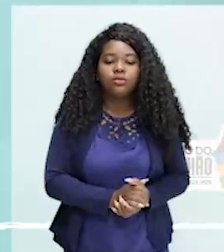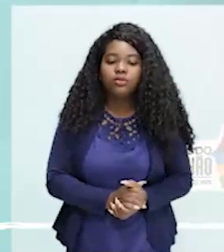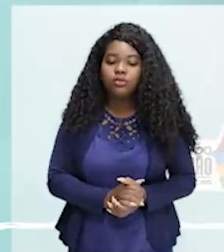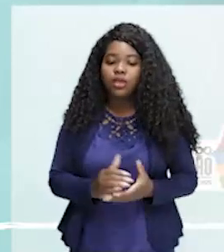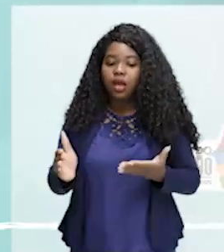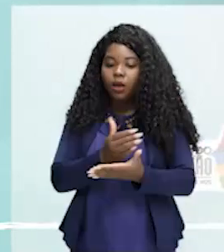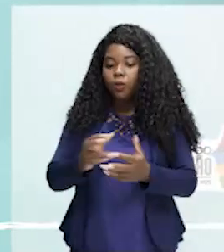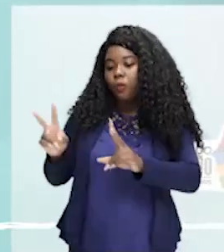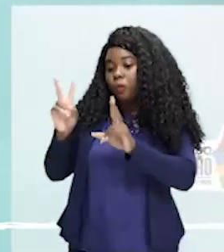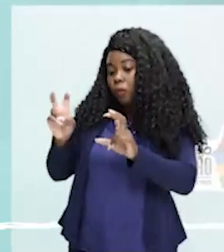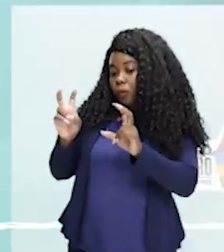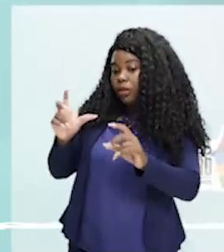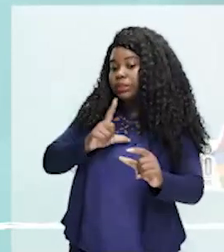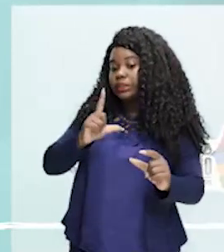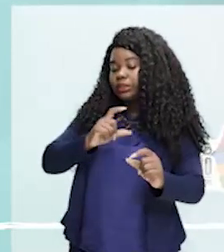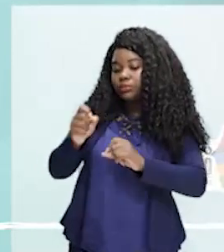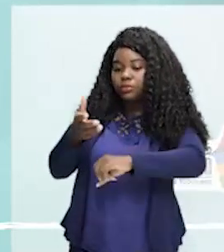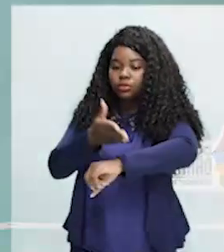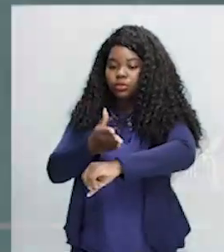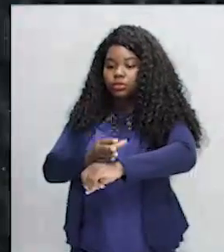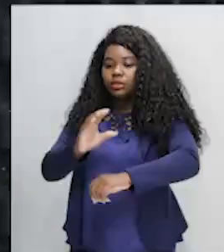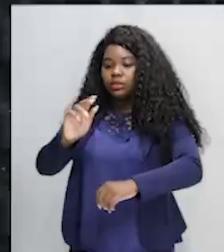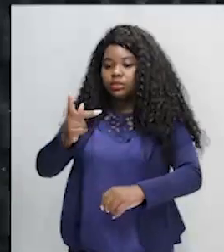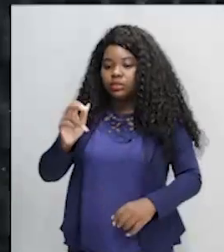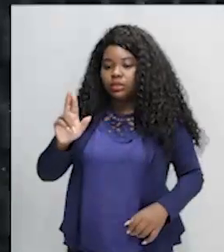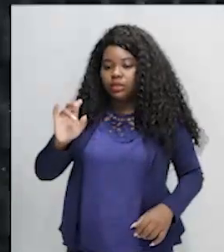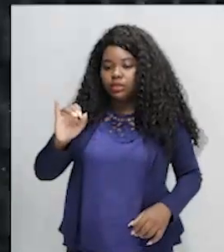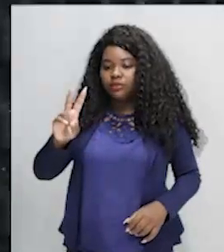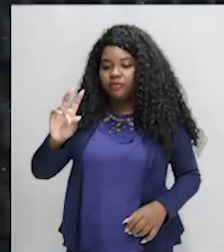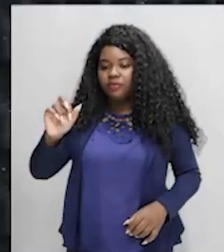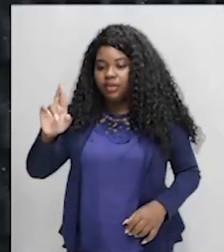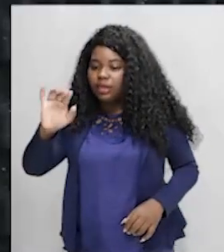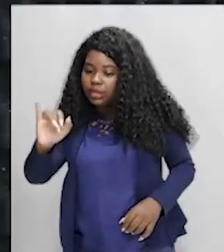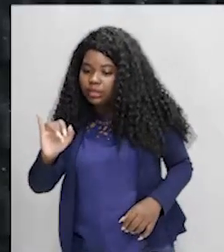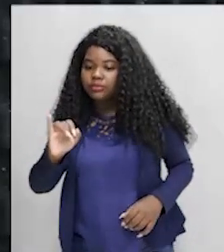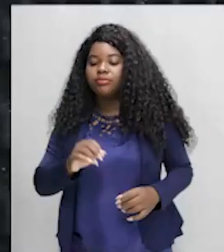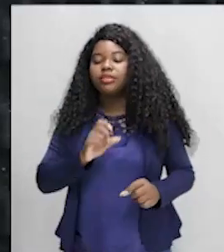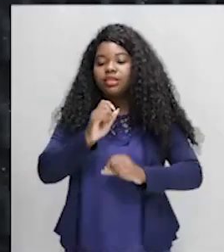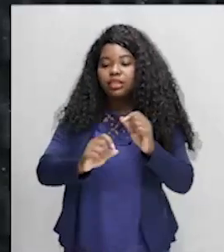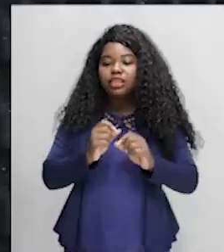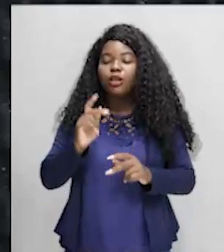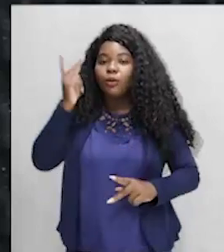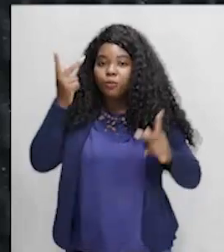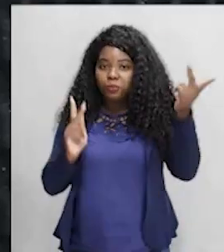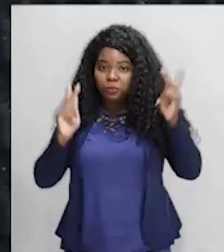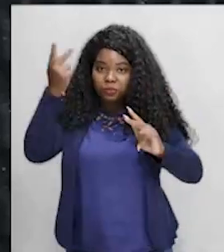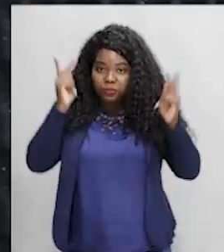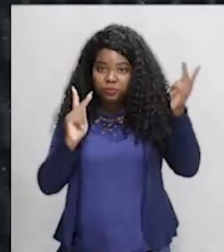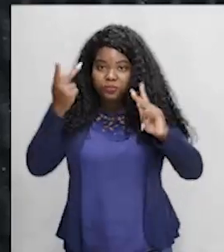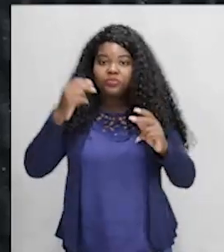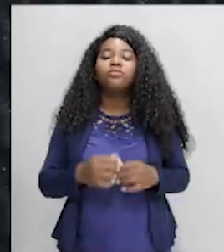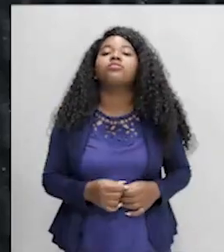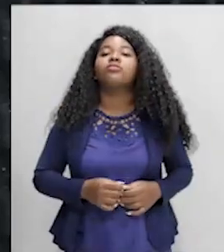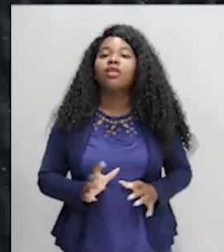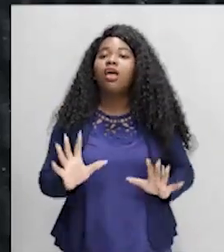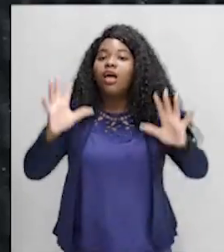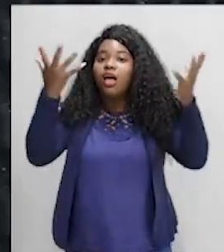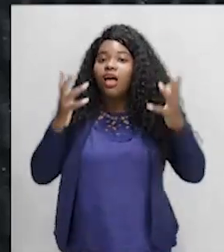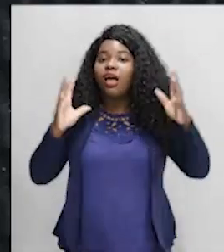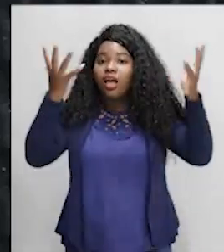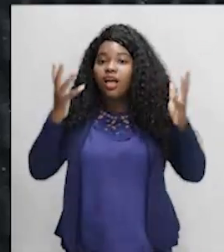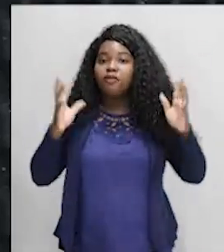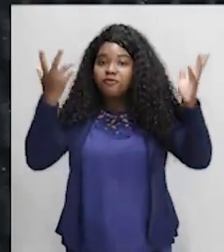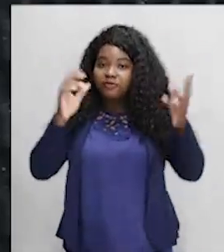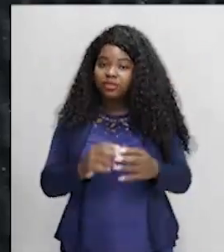termos que a gente tem da Idade Média são, por exemplo, as charivares, que eram paradas carnavalescas, a festa da carne. Pesquisem sobre isso.